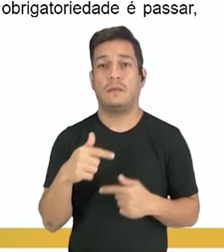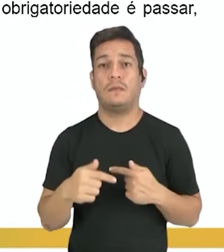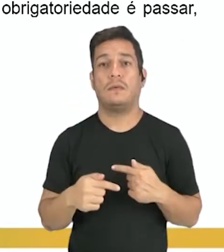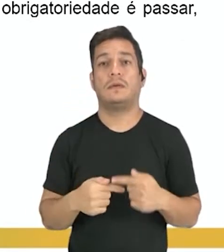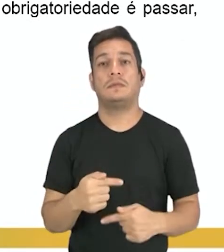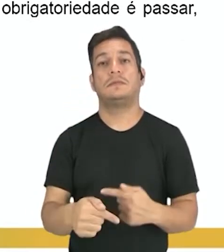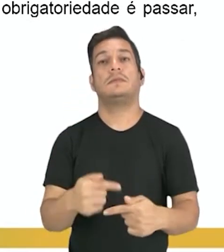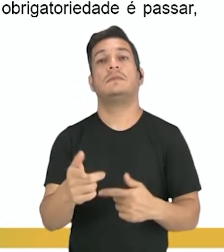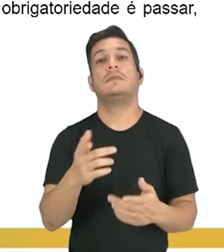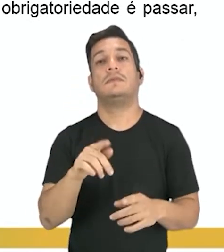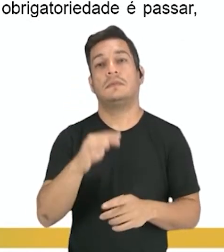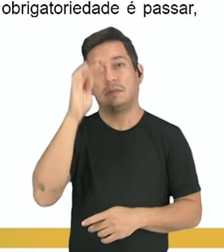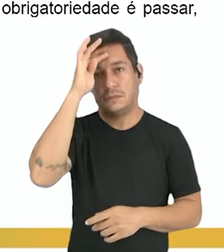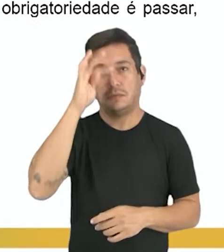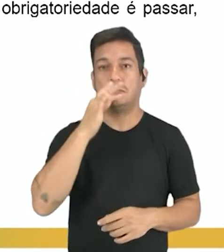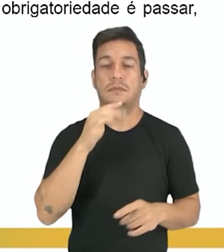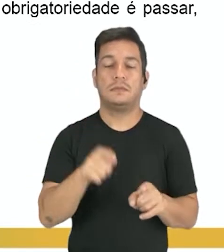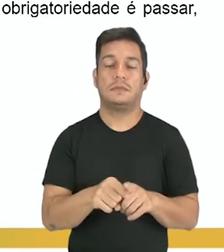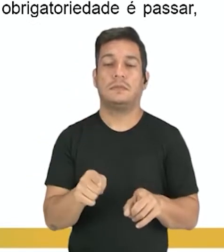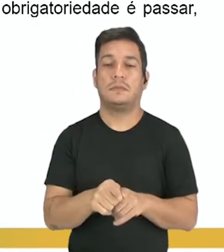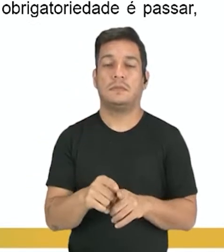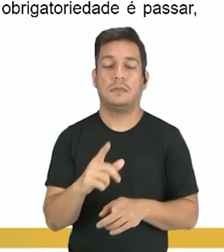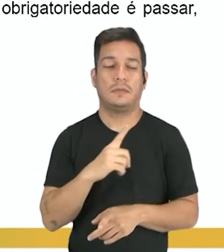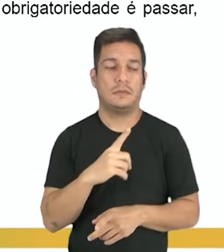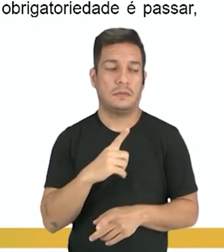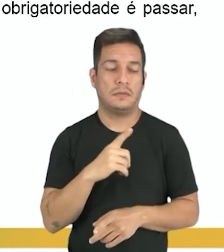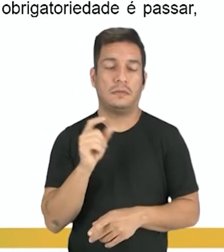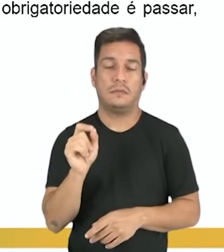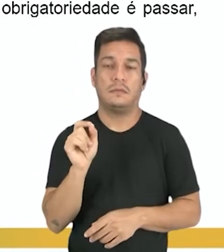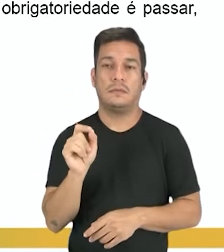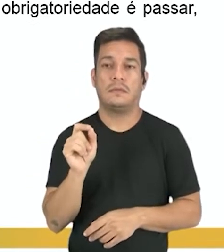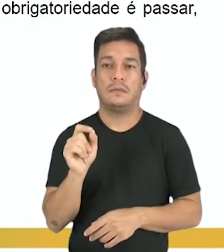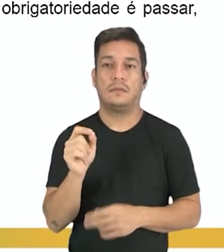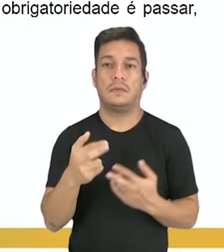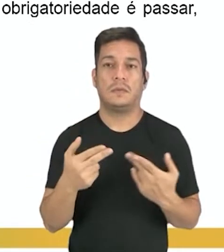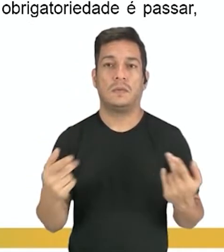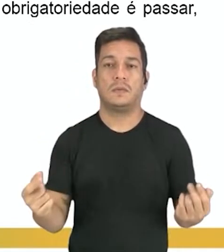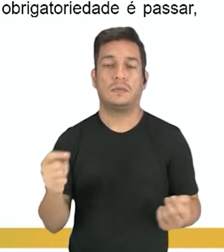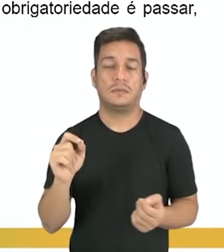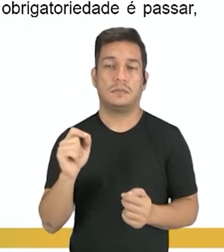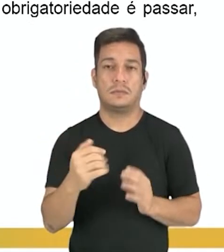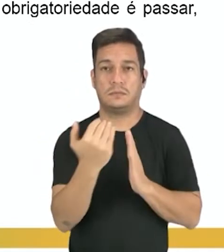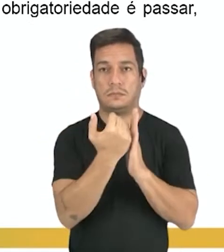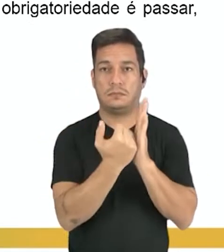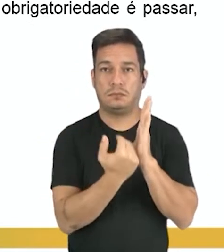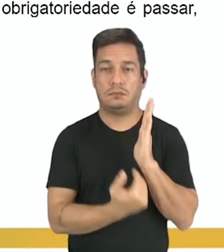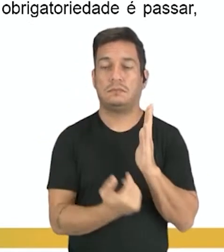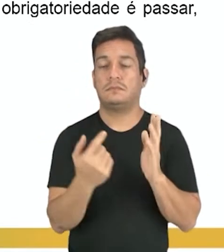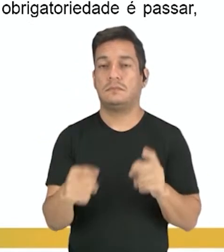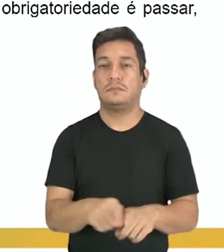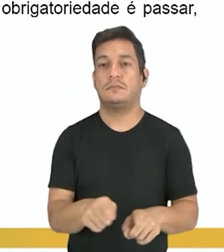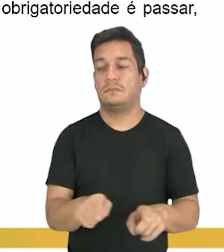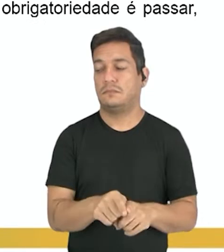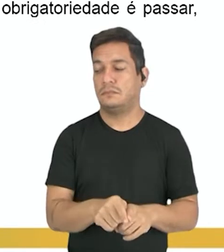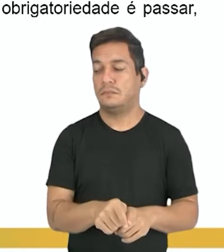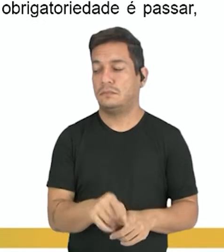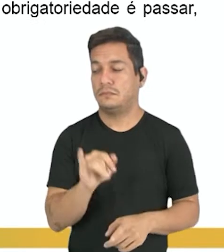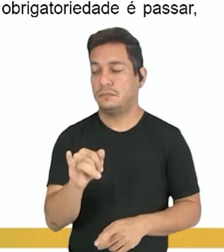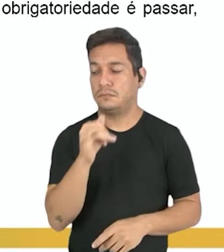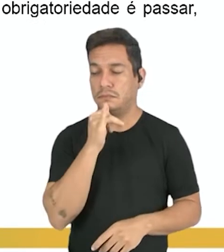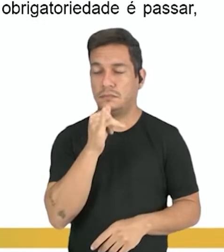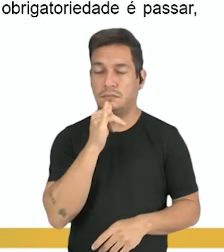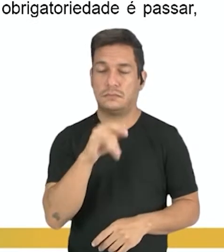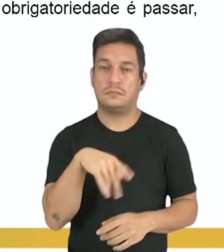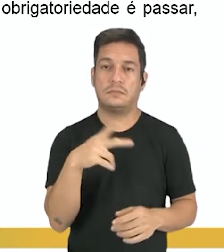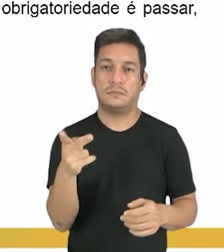uma tradição E aí tem tem coisas pré-determinadas dentro dessa dança se